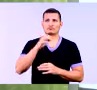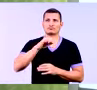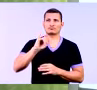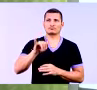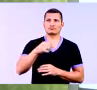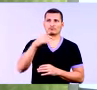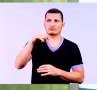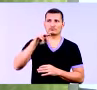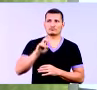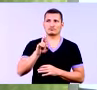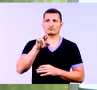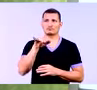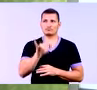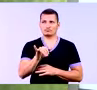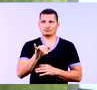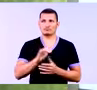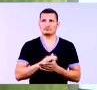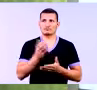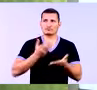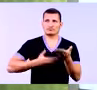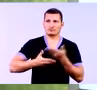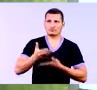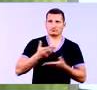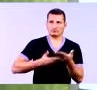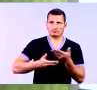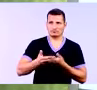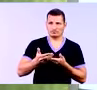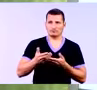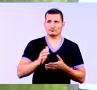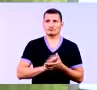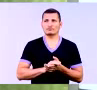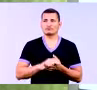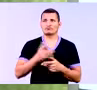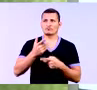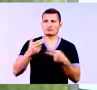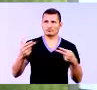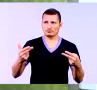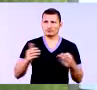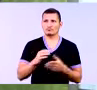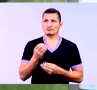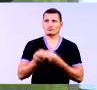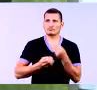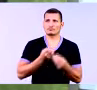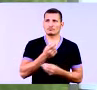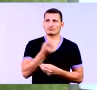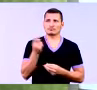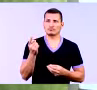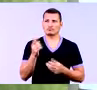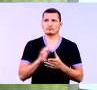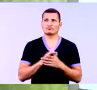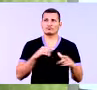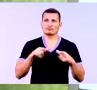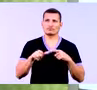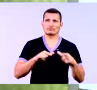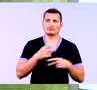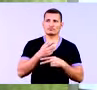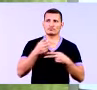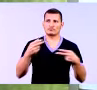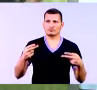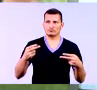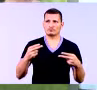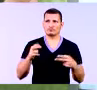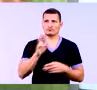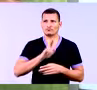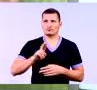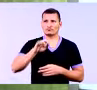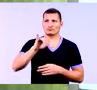jQuery. A interação com os elementos, esse é um assunto importantíssimo. Como vocês vão trabalhar com os elementos